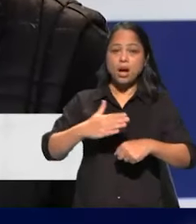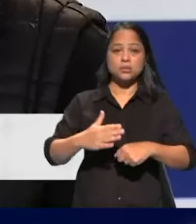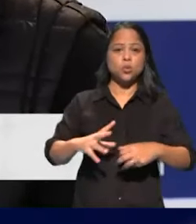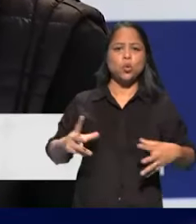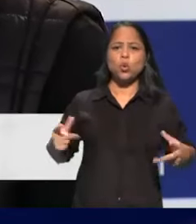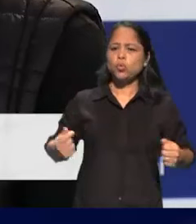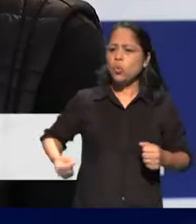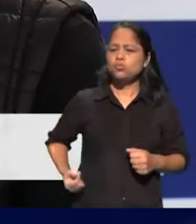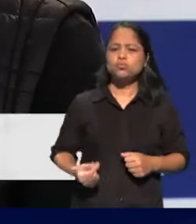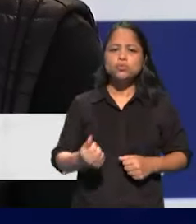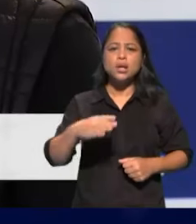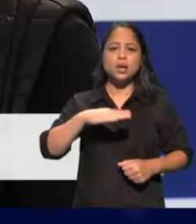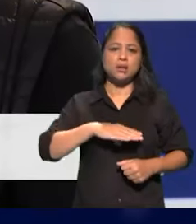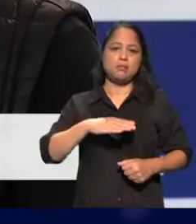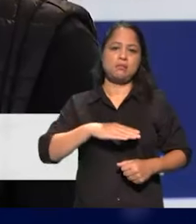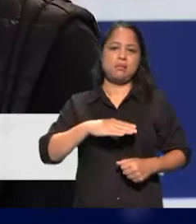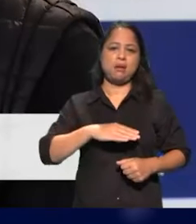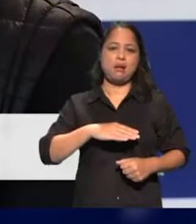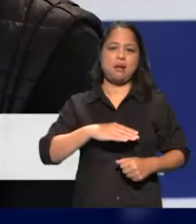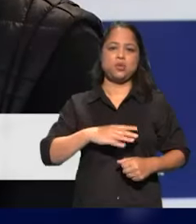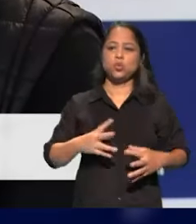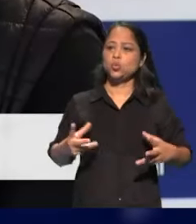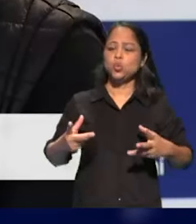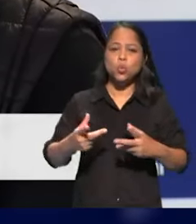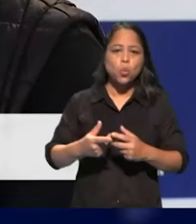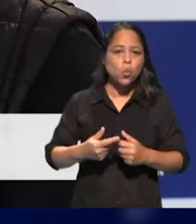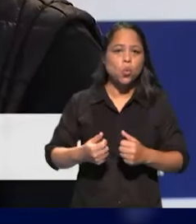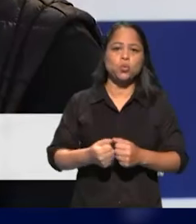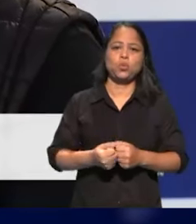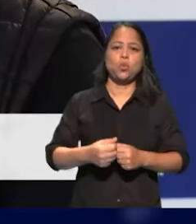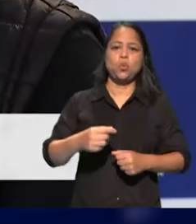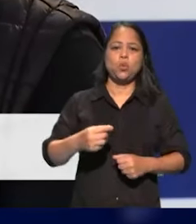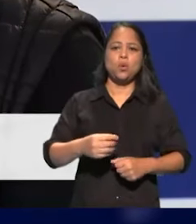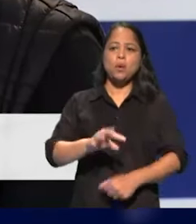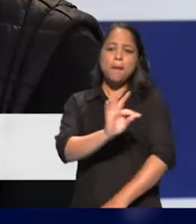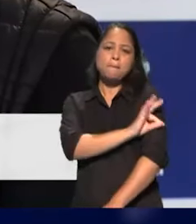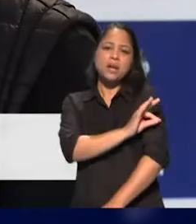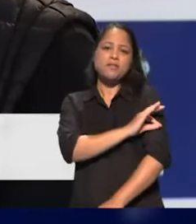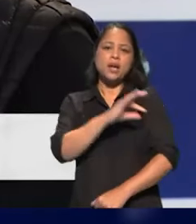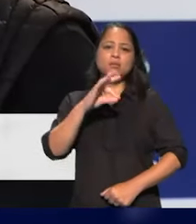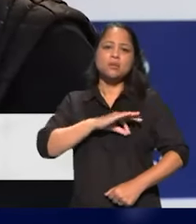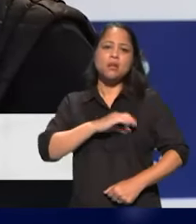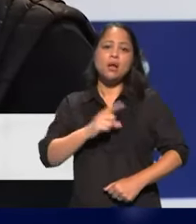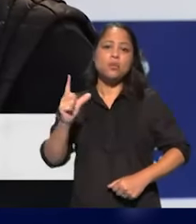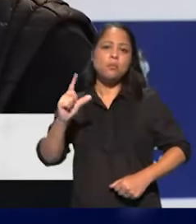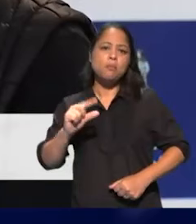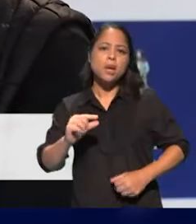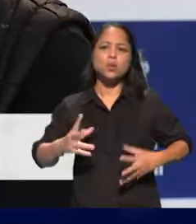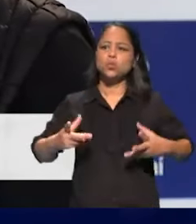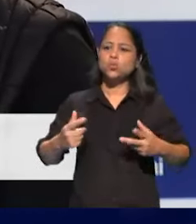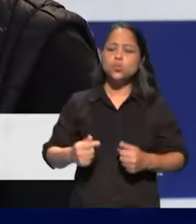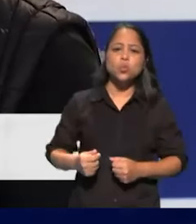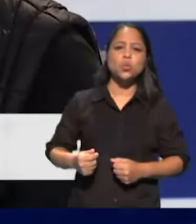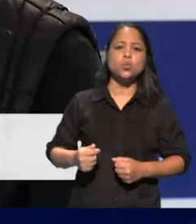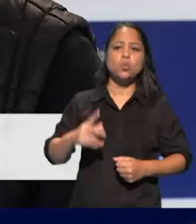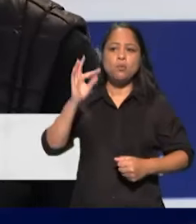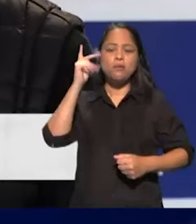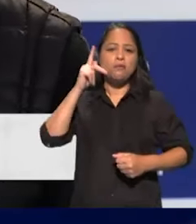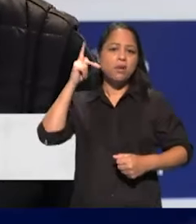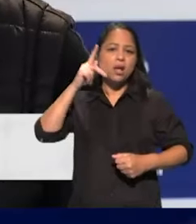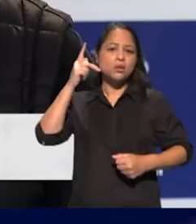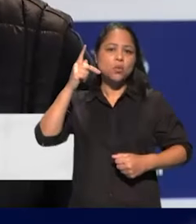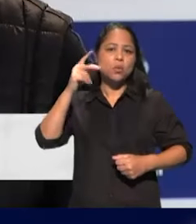os recursos economizados né com o corte dos salários que eu acabei é conquanto gerenciamento de contratos que a gente tá fazendo